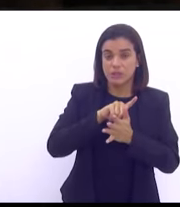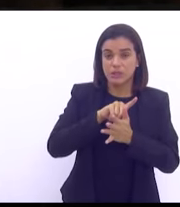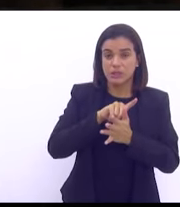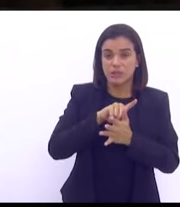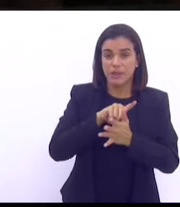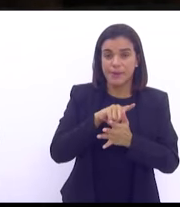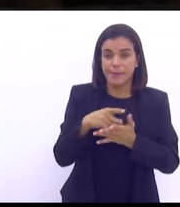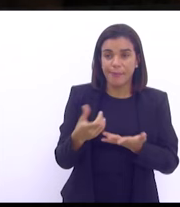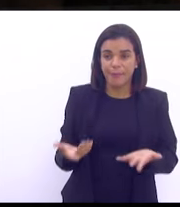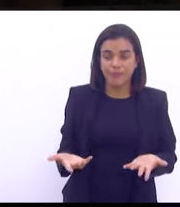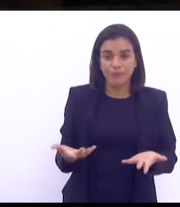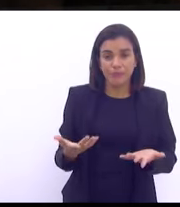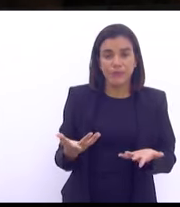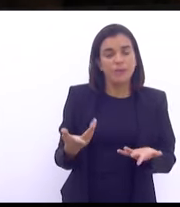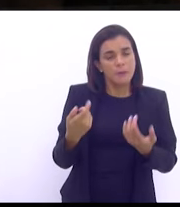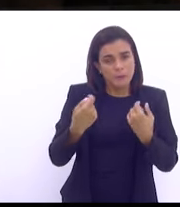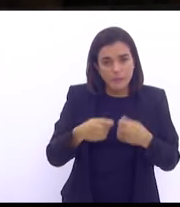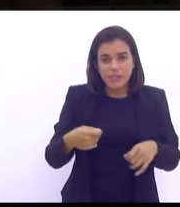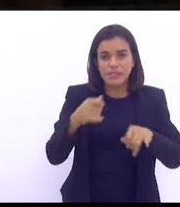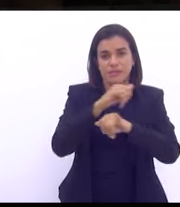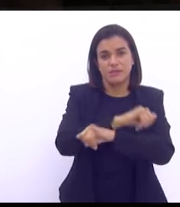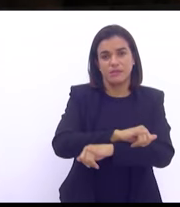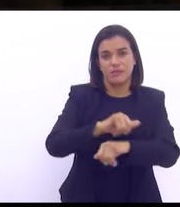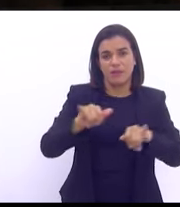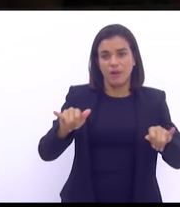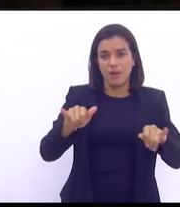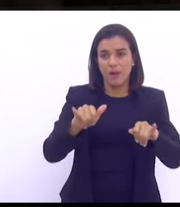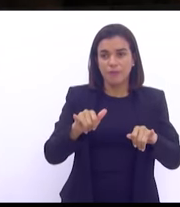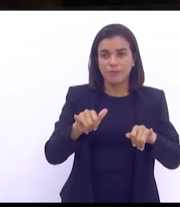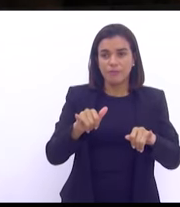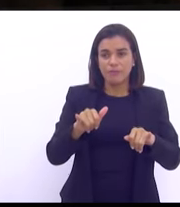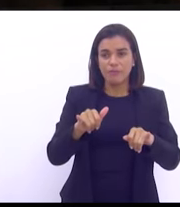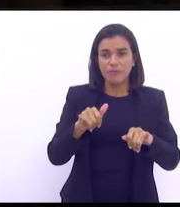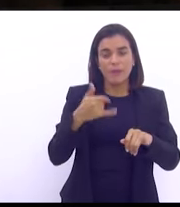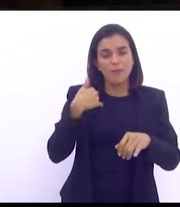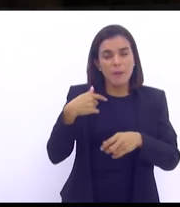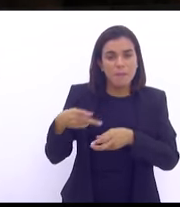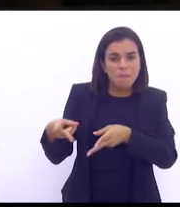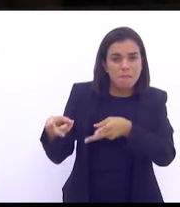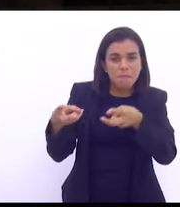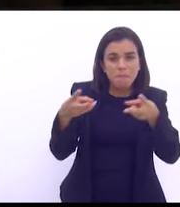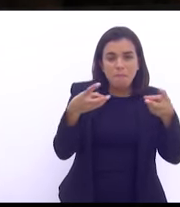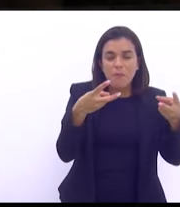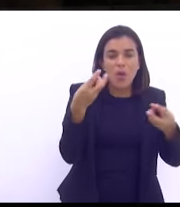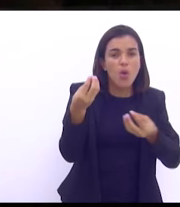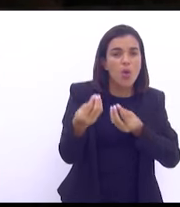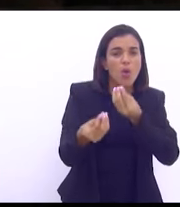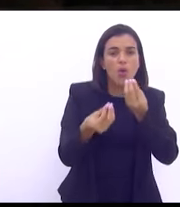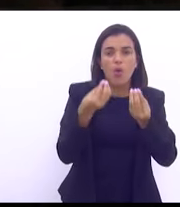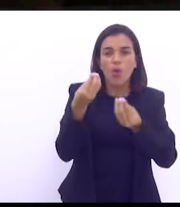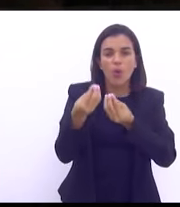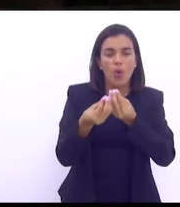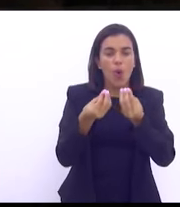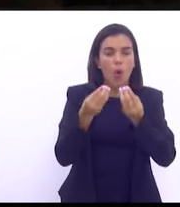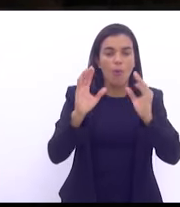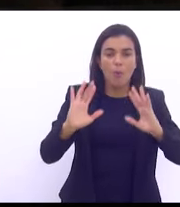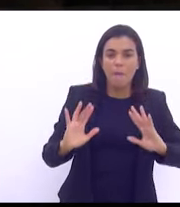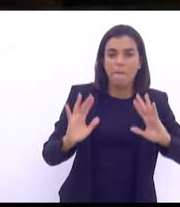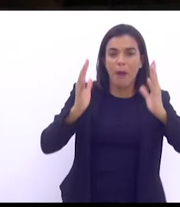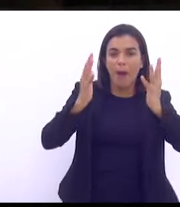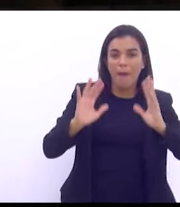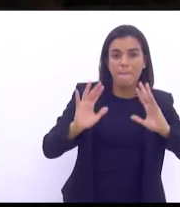Isso é digno de registro para ver como os grandes eventos, que são